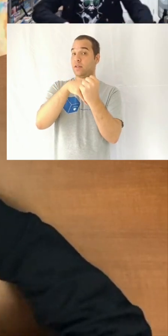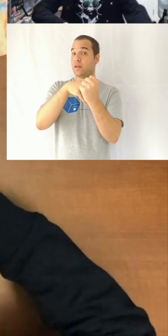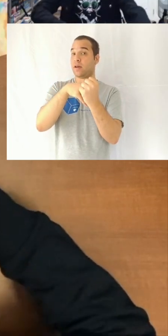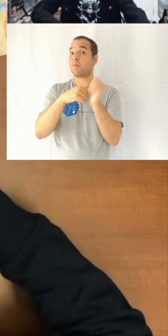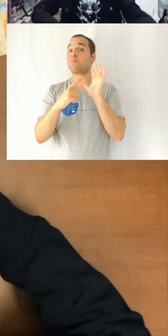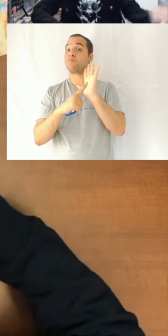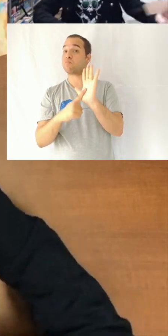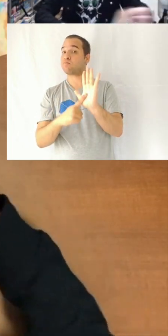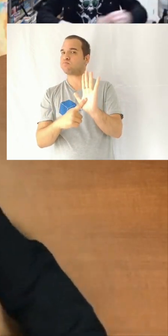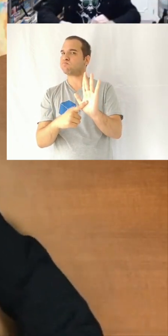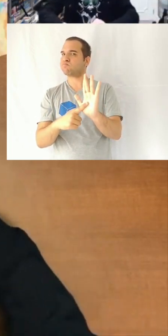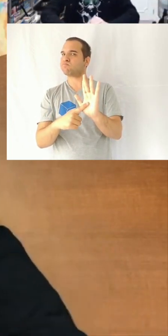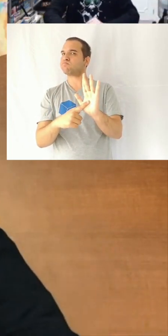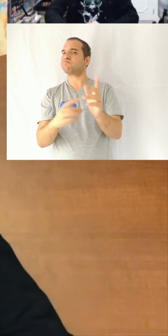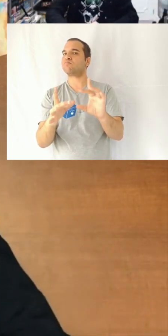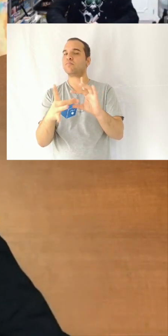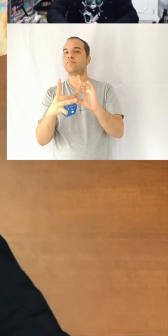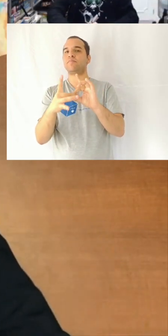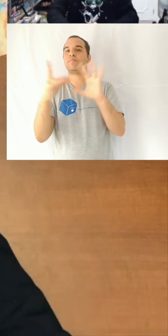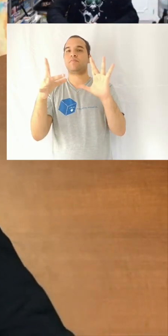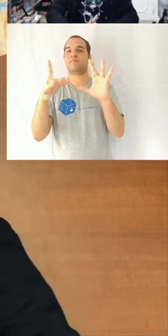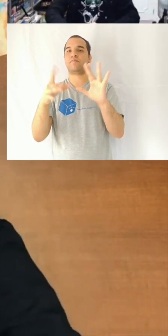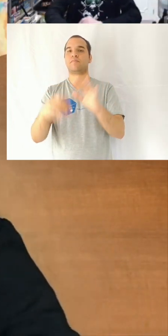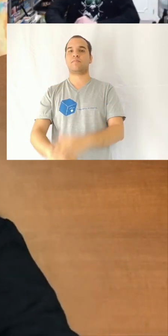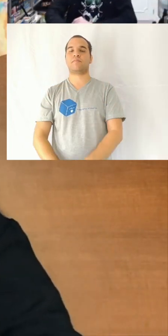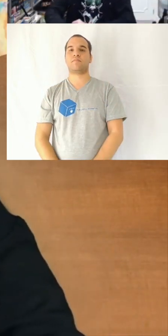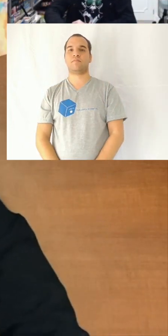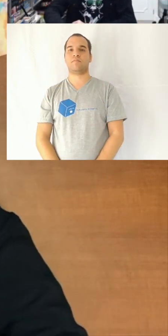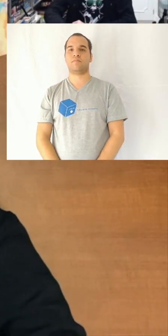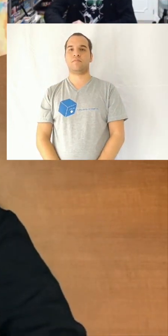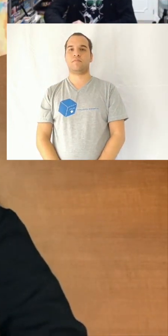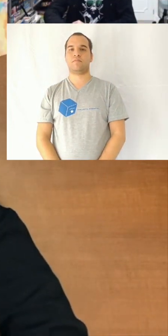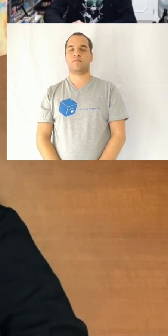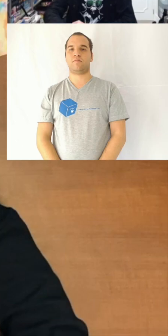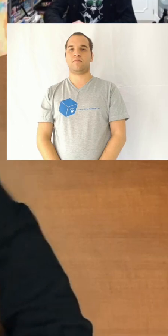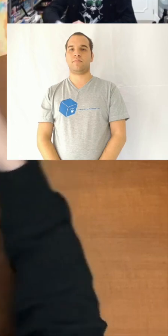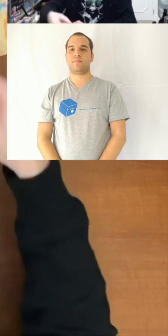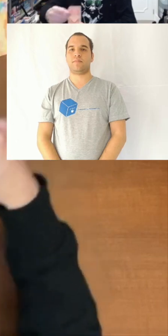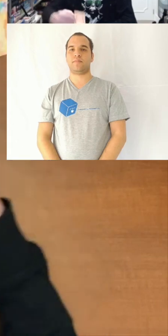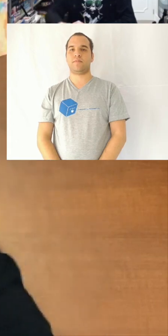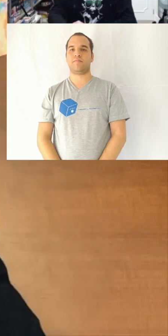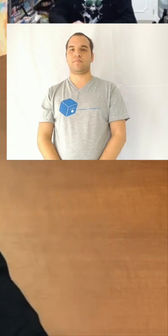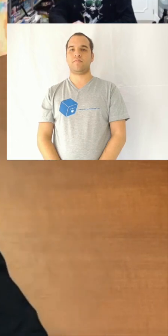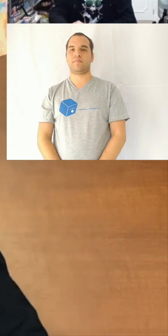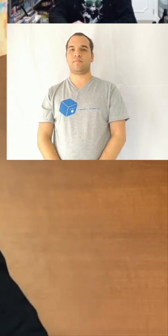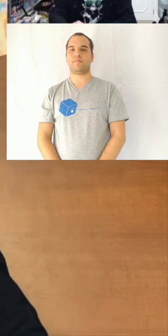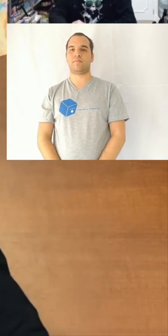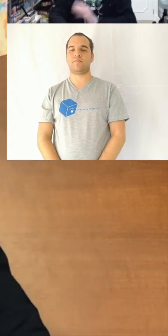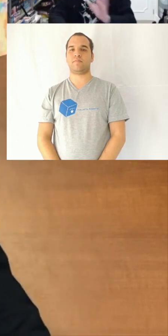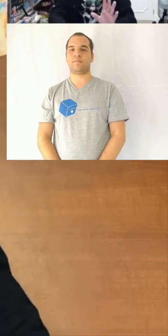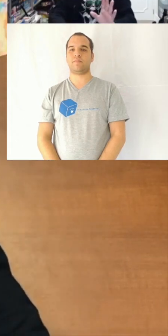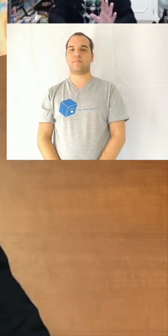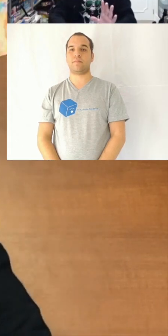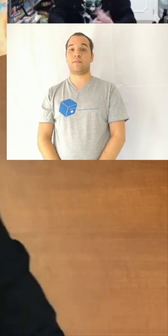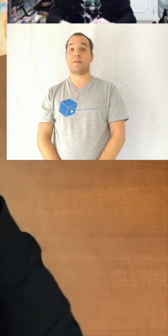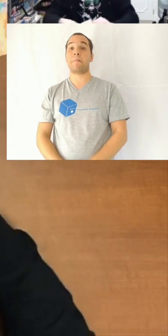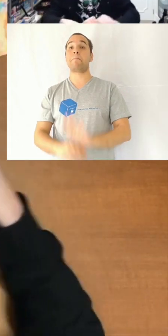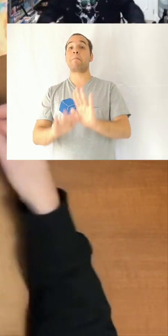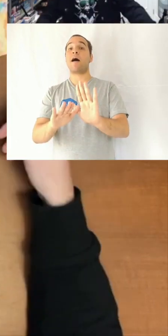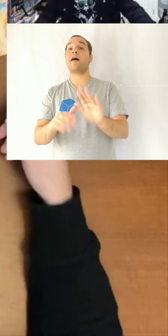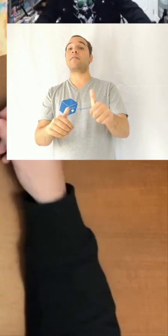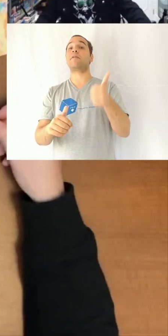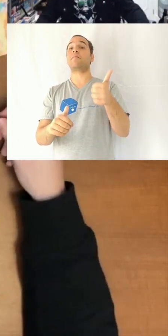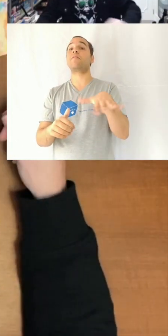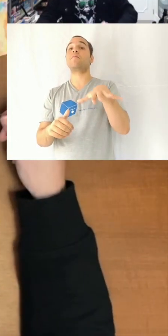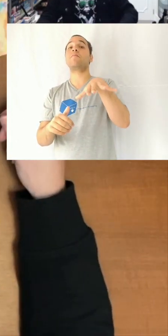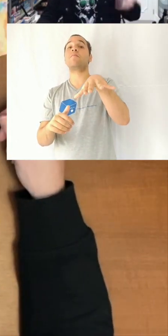Então ele teria que baixar uma dessas cartas aqui. E ele vai poder baixar essa carta fechada, ou aberta. Já vou falar sobre isso.